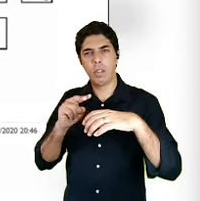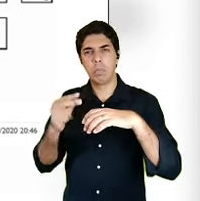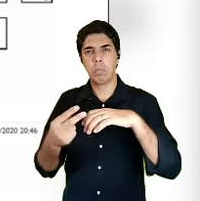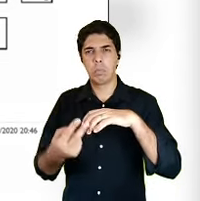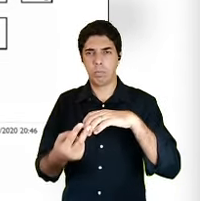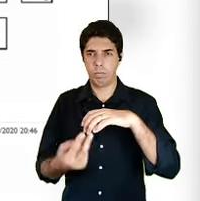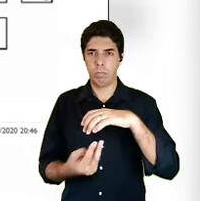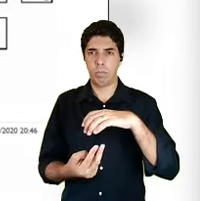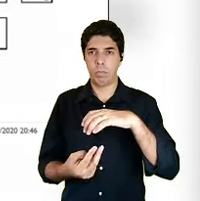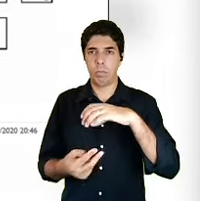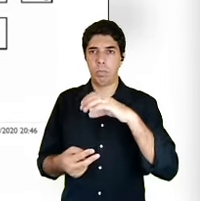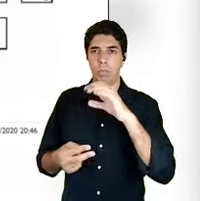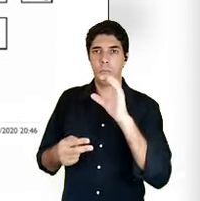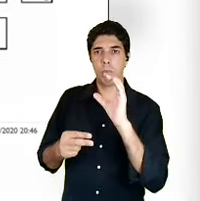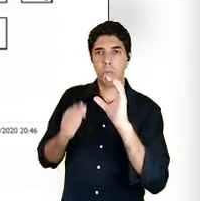de observação.